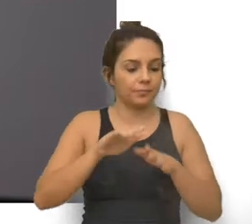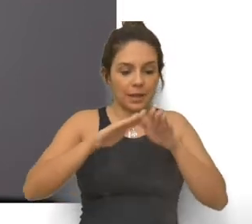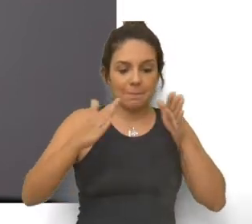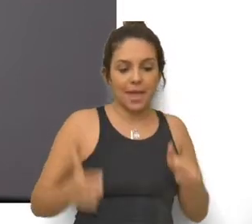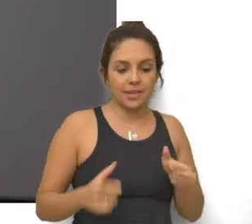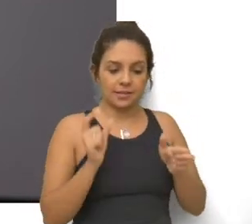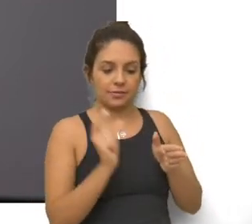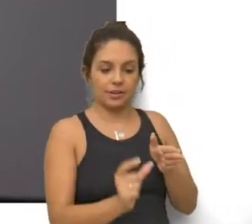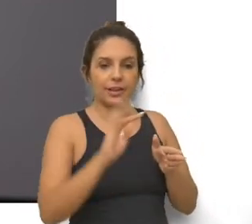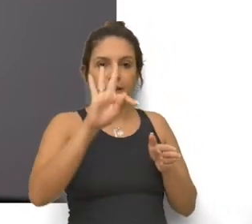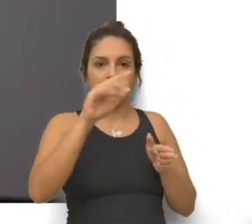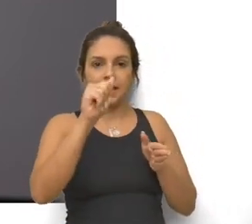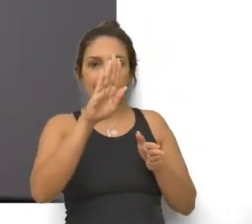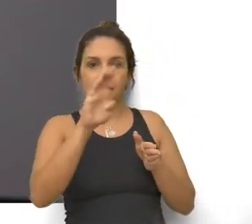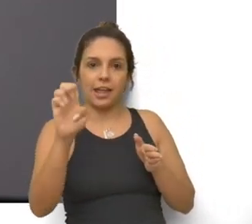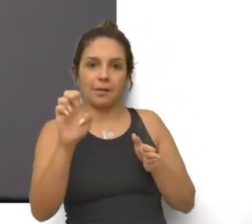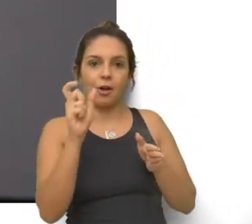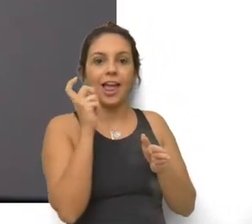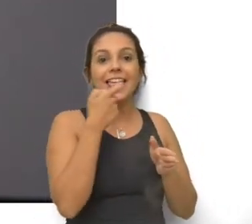chair,